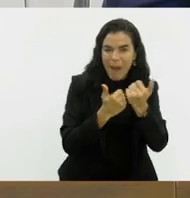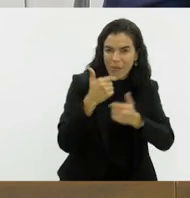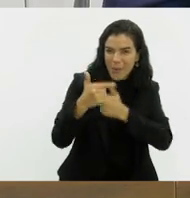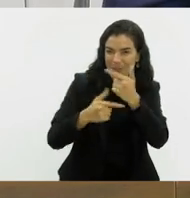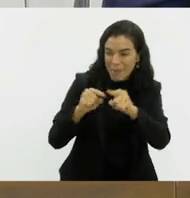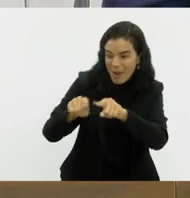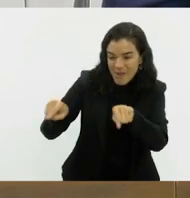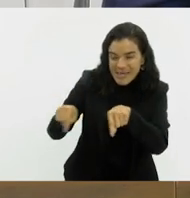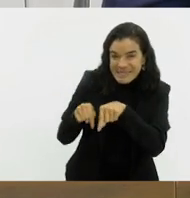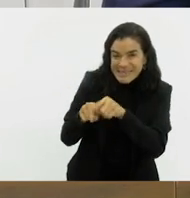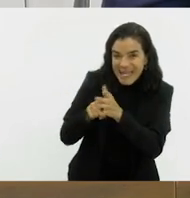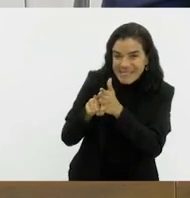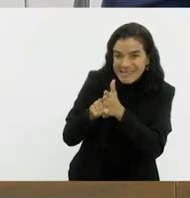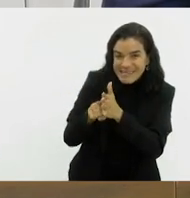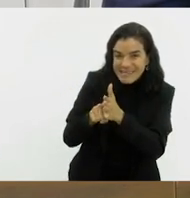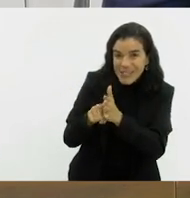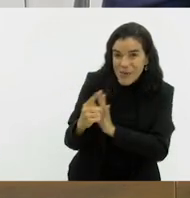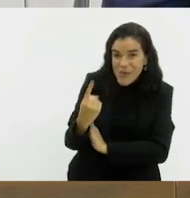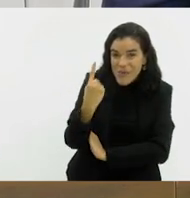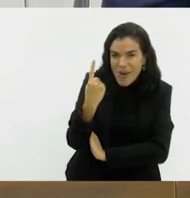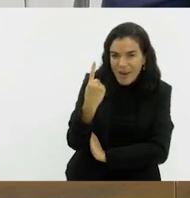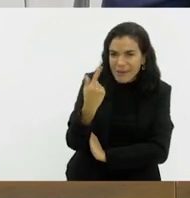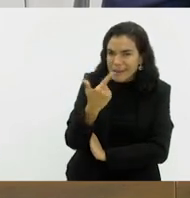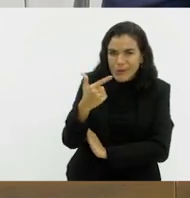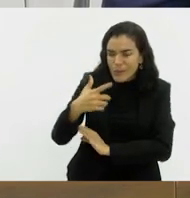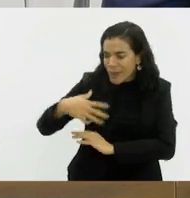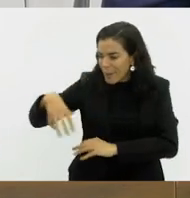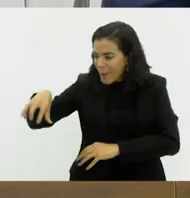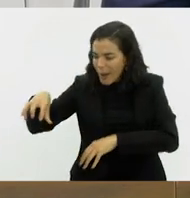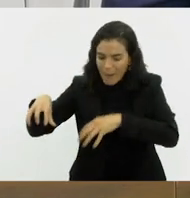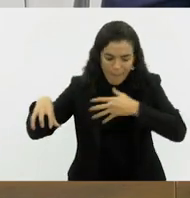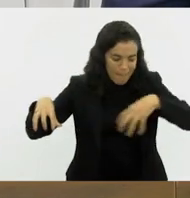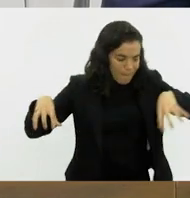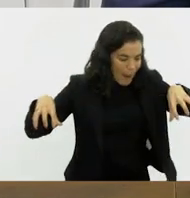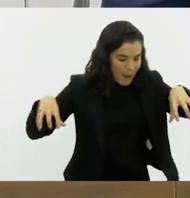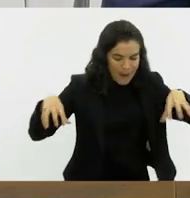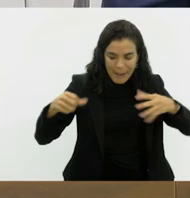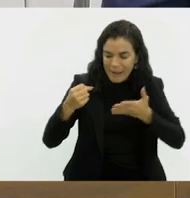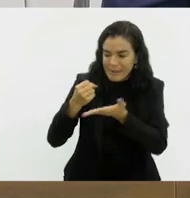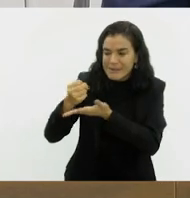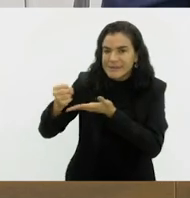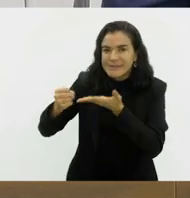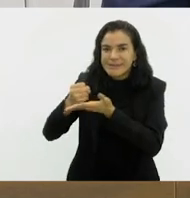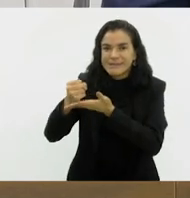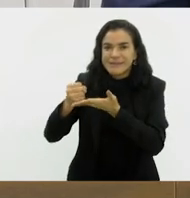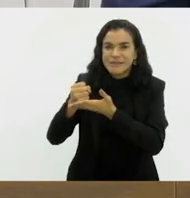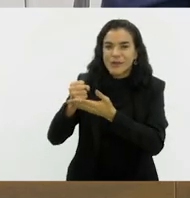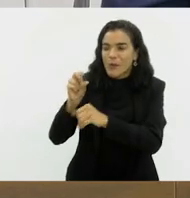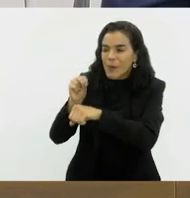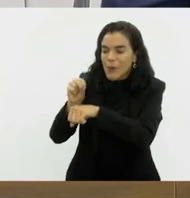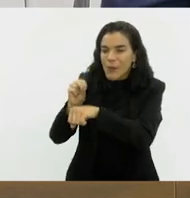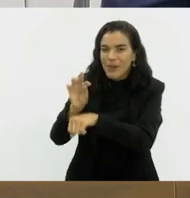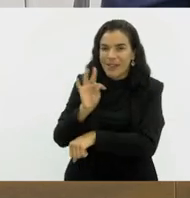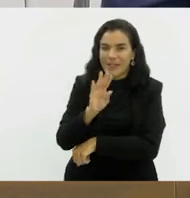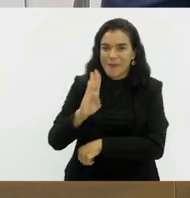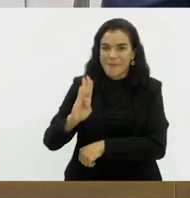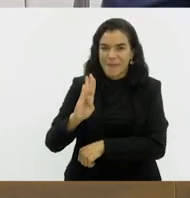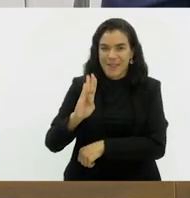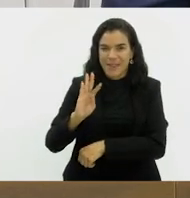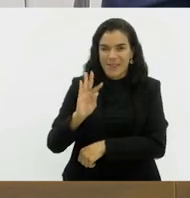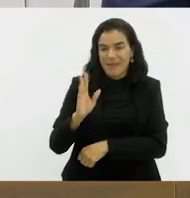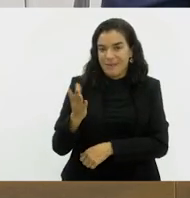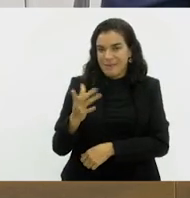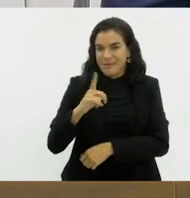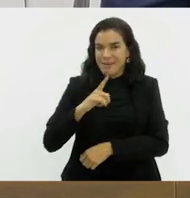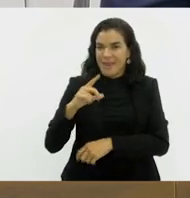sala de triagem. Aliás, não tem nem separação entre, básica em termos de cuidado em tuberculose. Nas celas tem